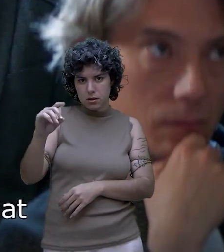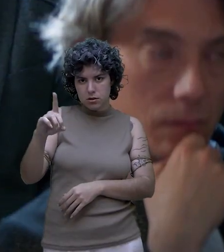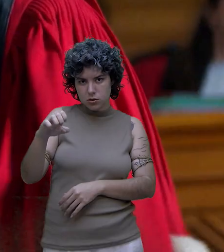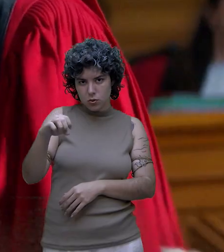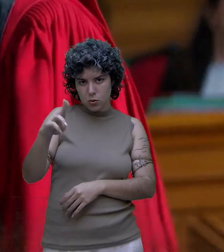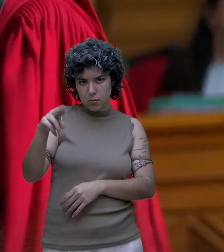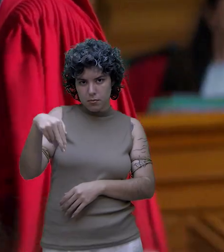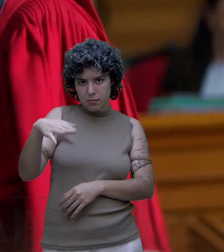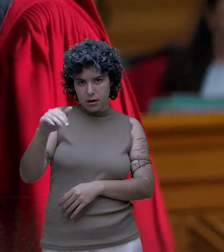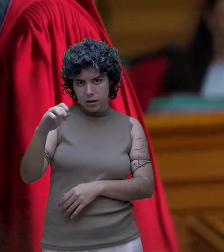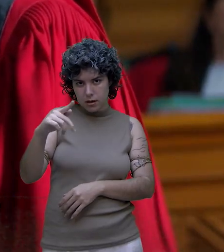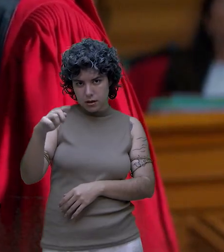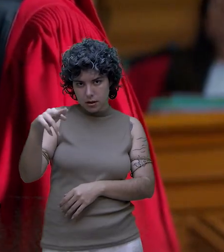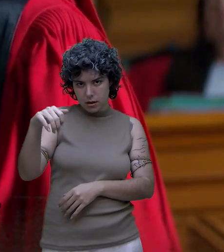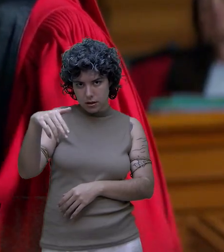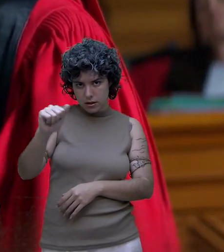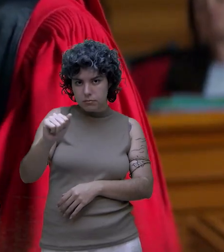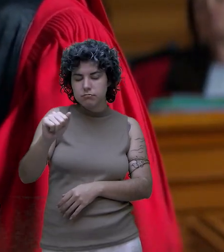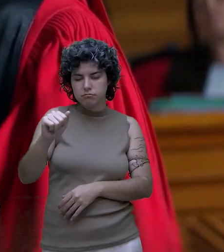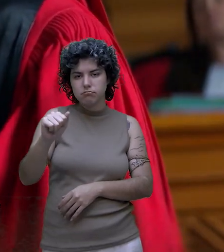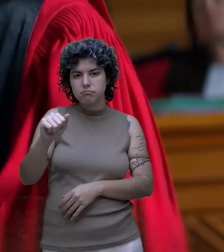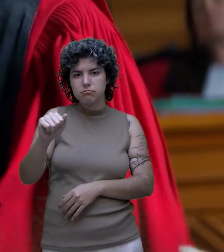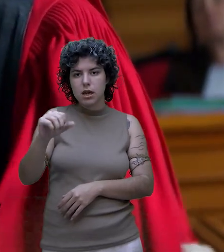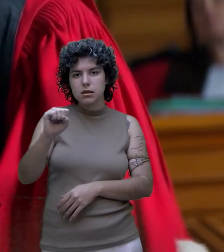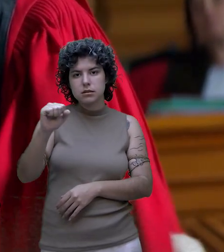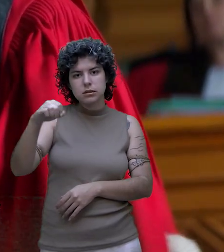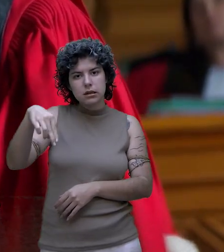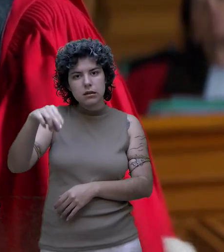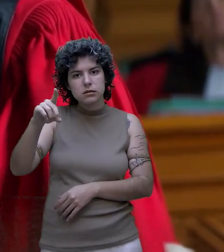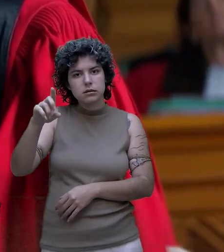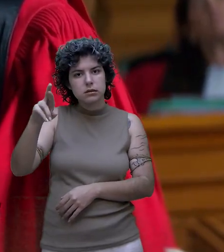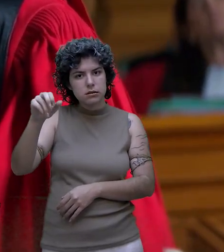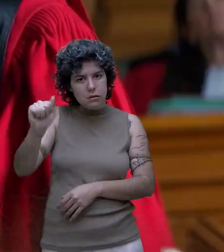as coisas do jeito certo. Sandra Hüller, uma